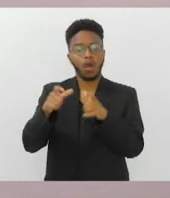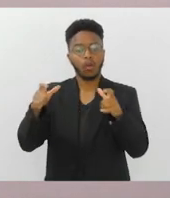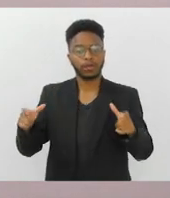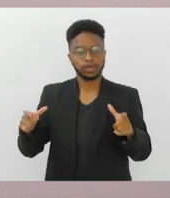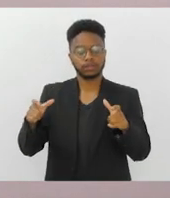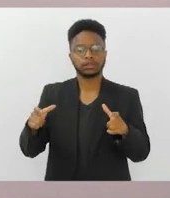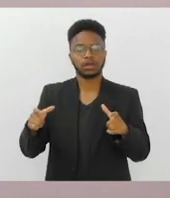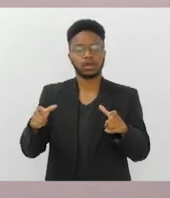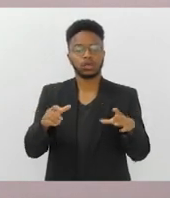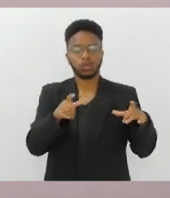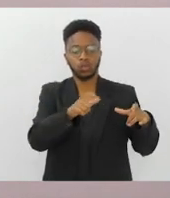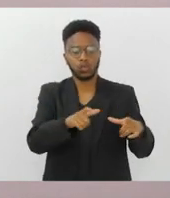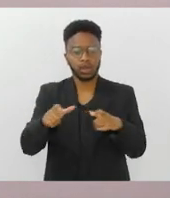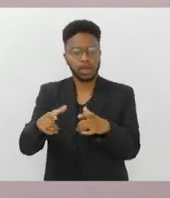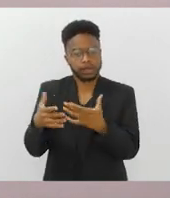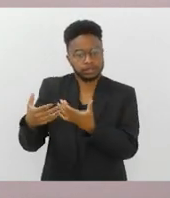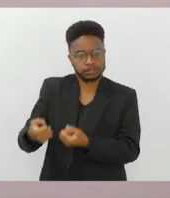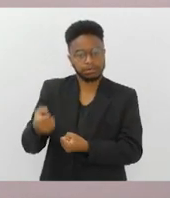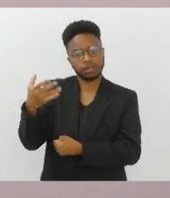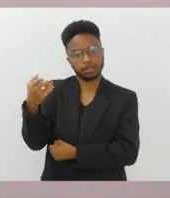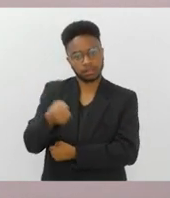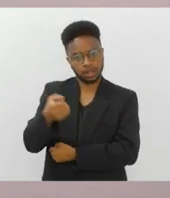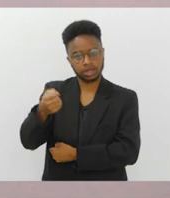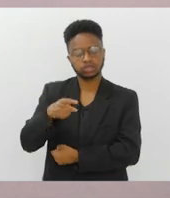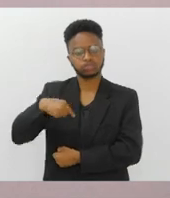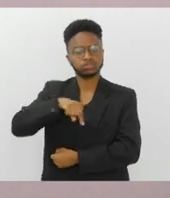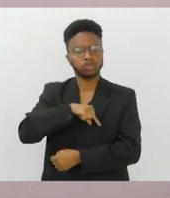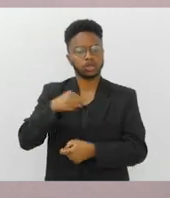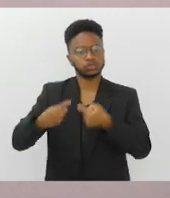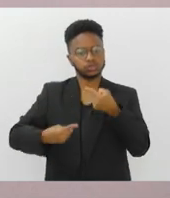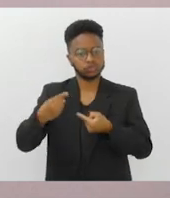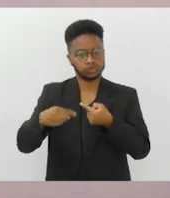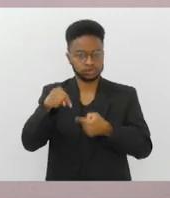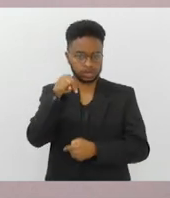leite humano, que é um debate que a gente trouxe aqui